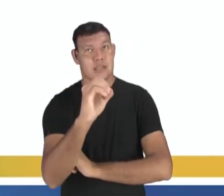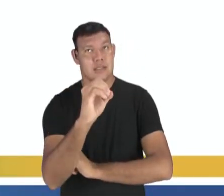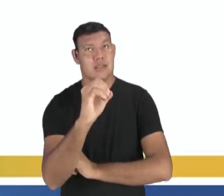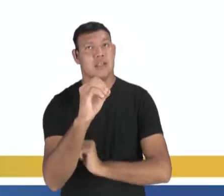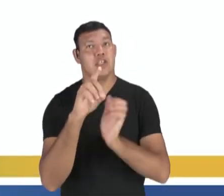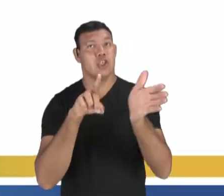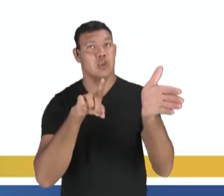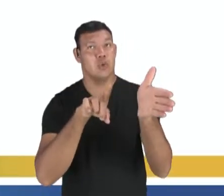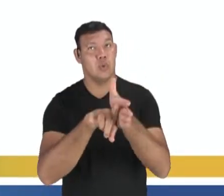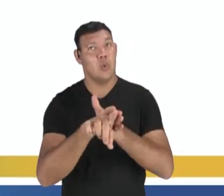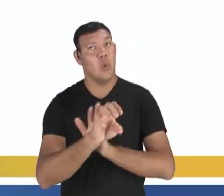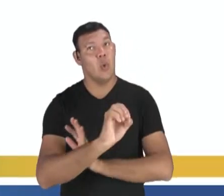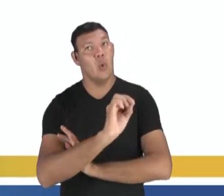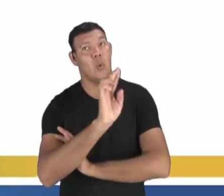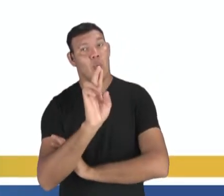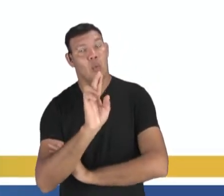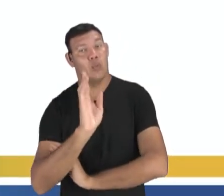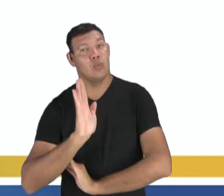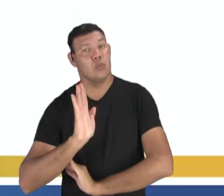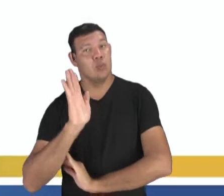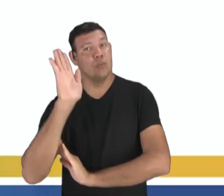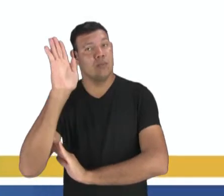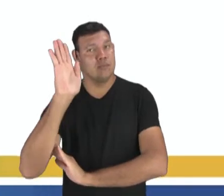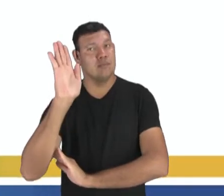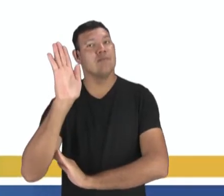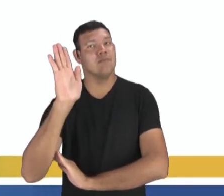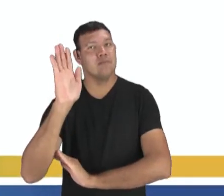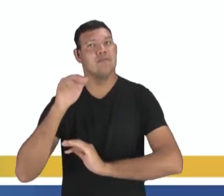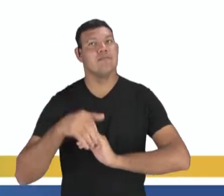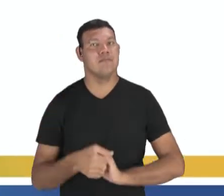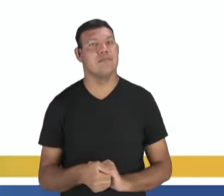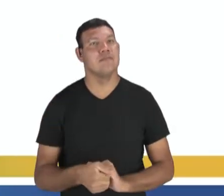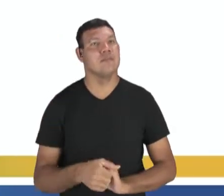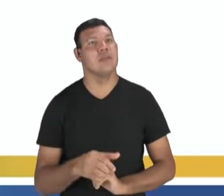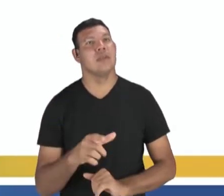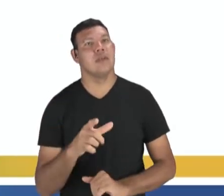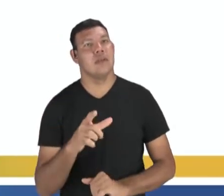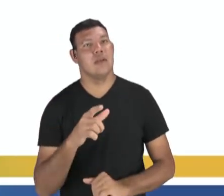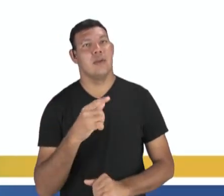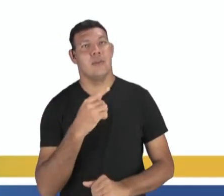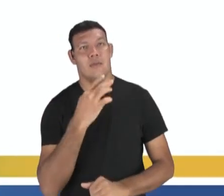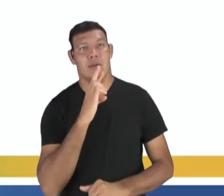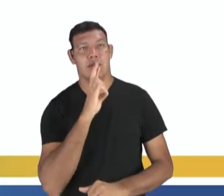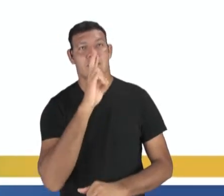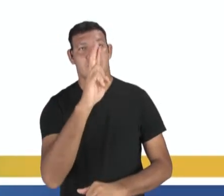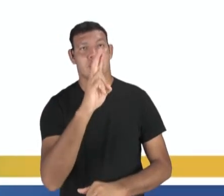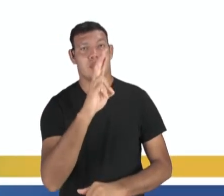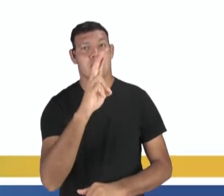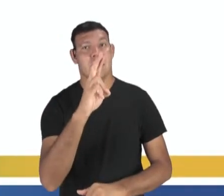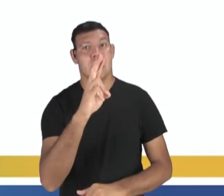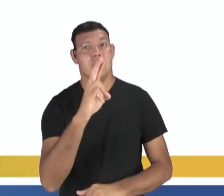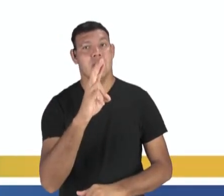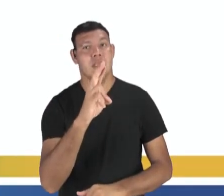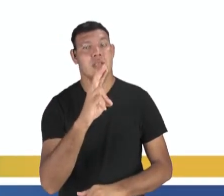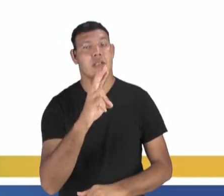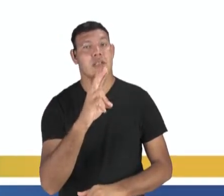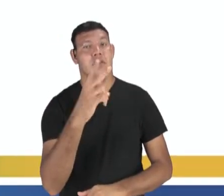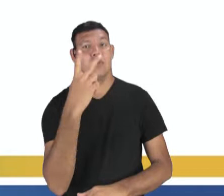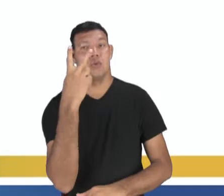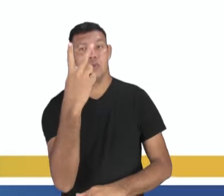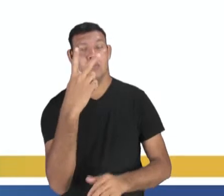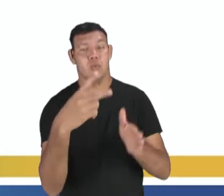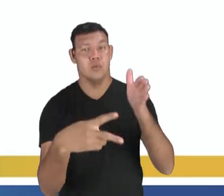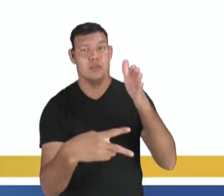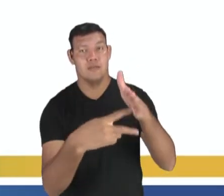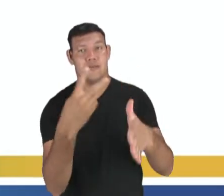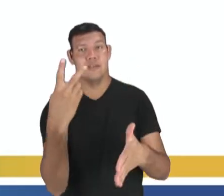pergunta ou quando o candidato da 2ª resposta errada é com base